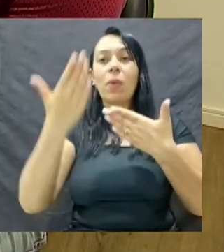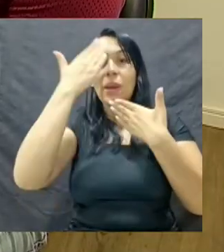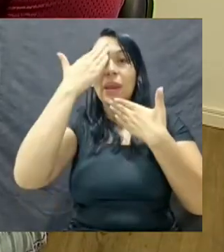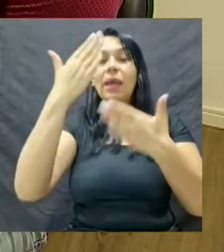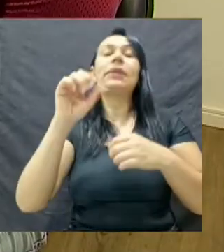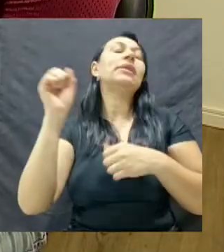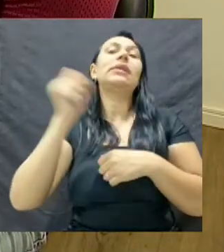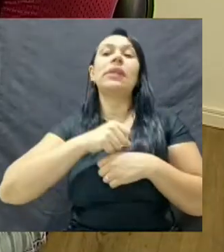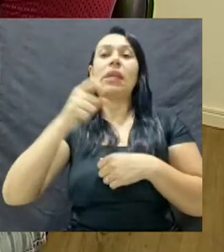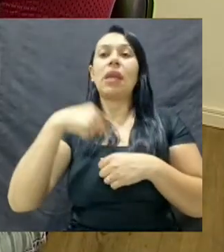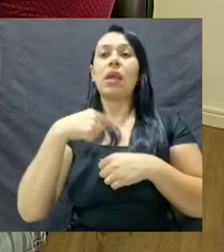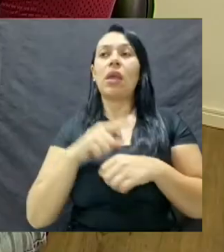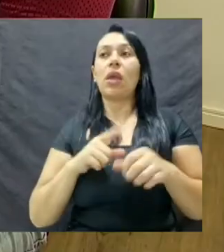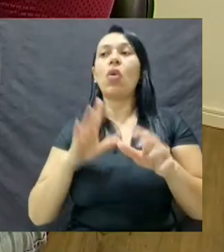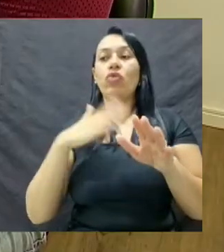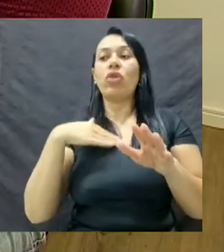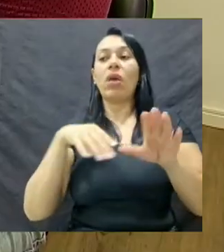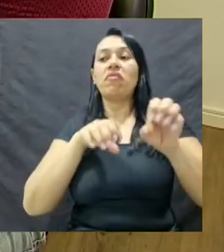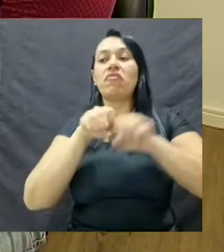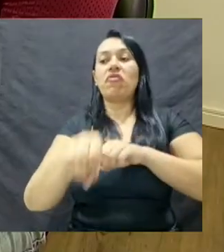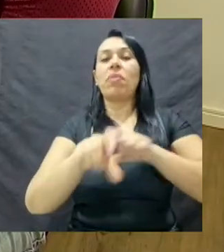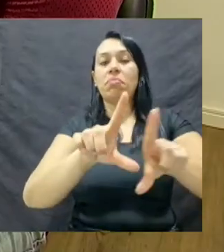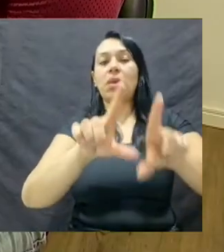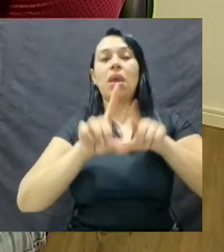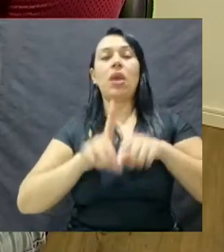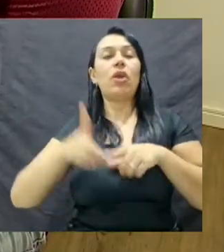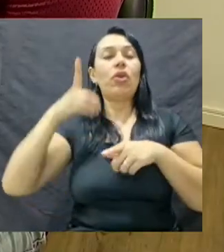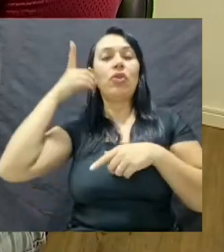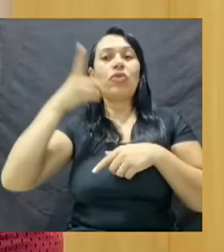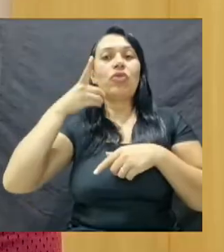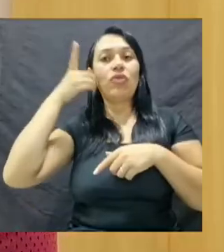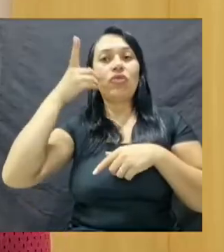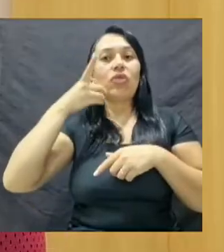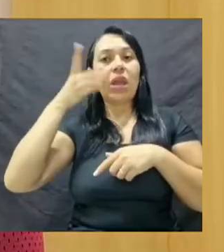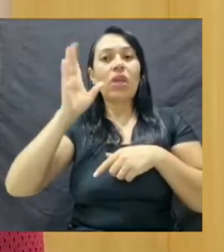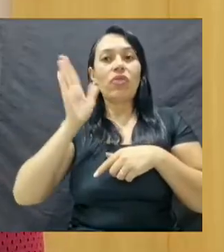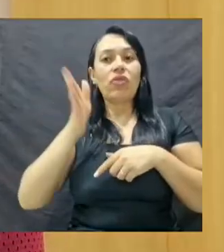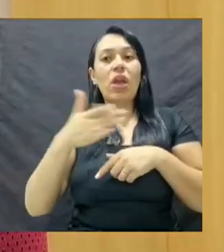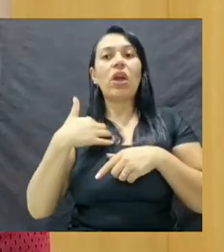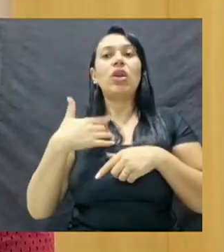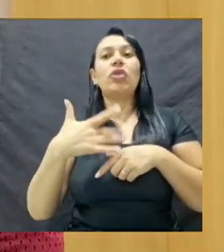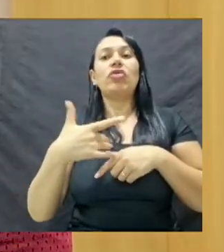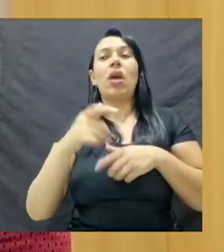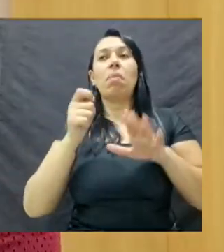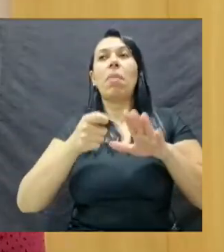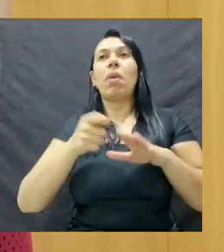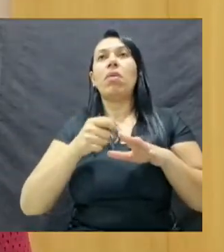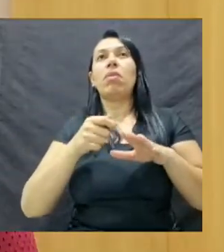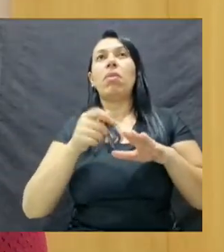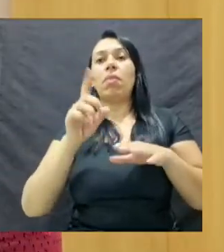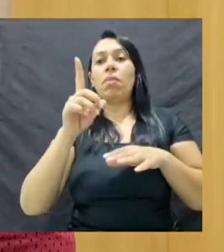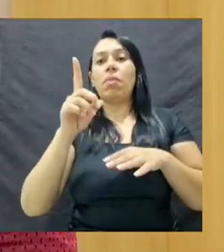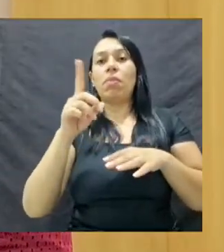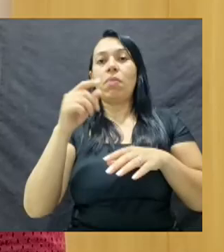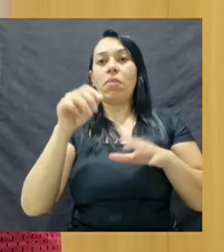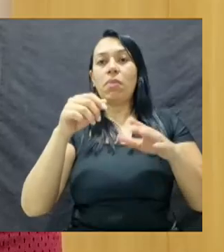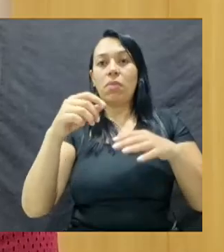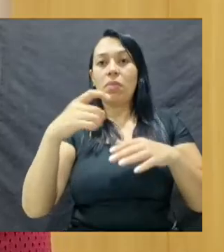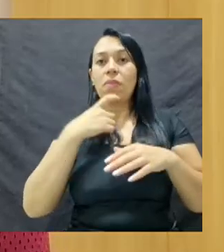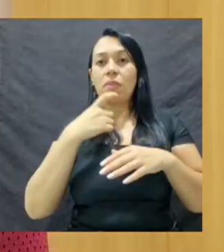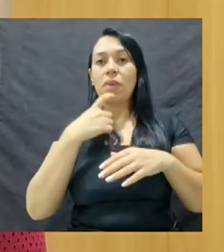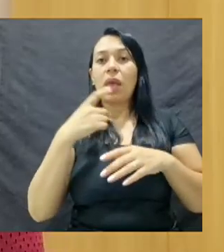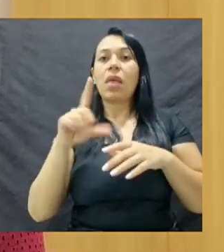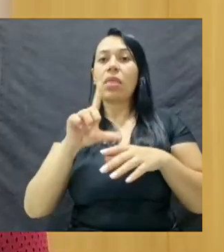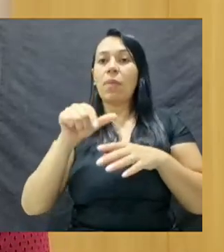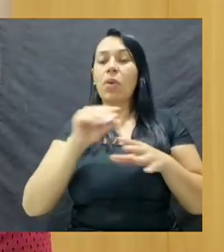Direito, já fui procurador do município e depois acabei passando aqui também na Câmara, como meu cargo aqui